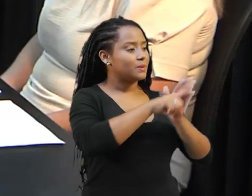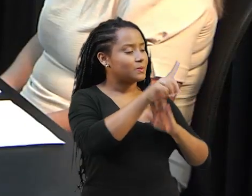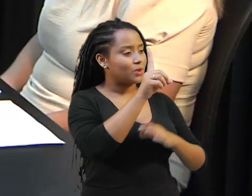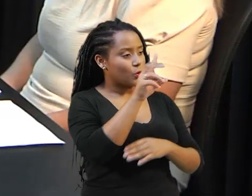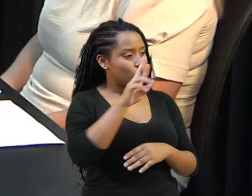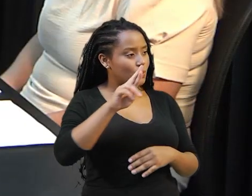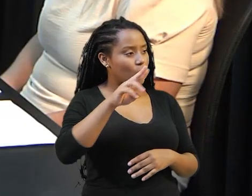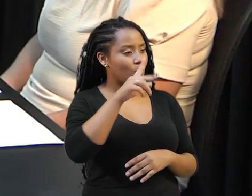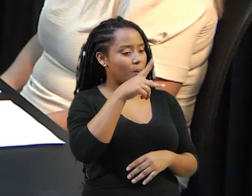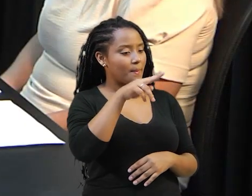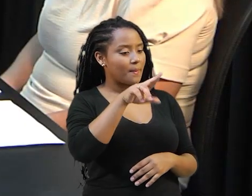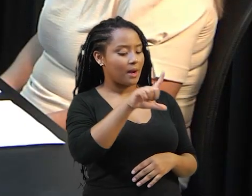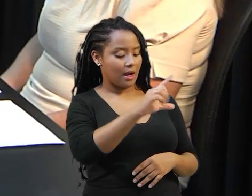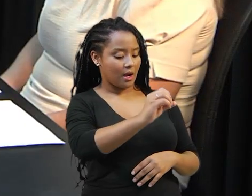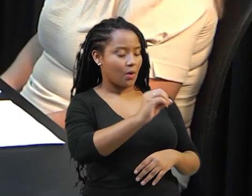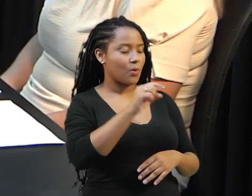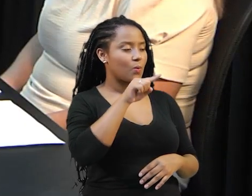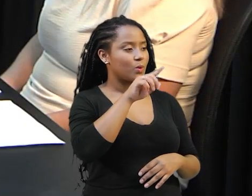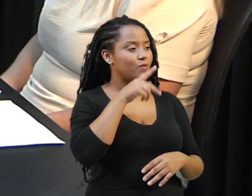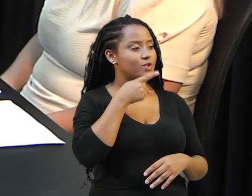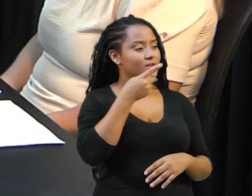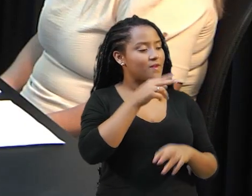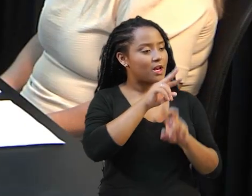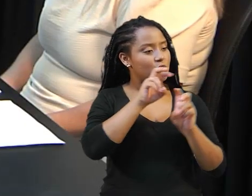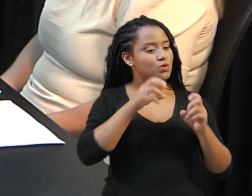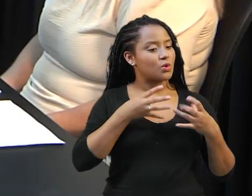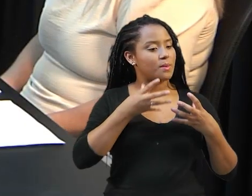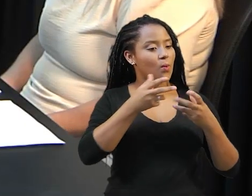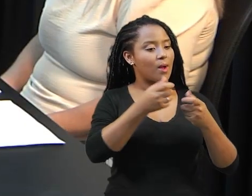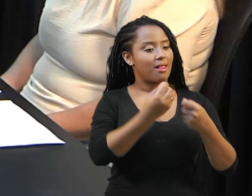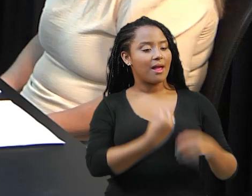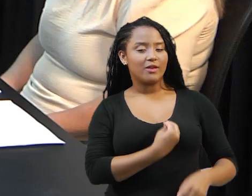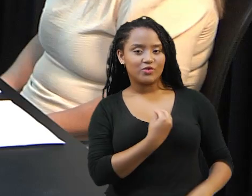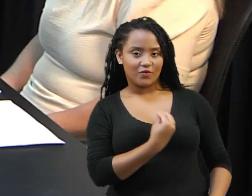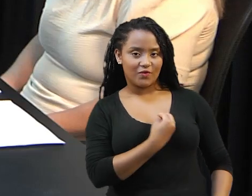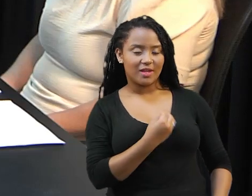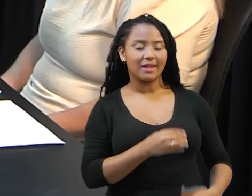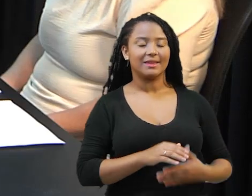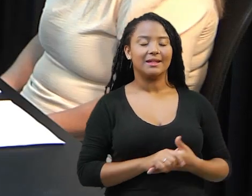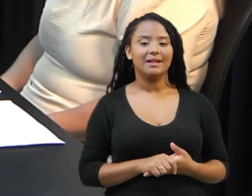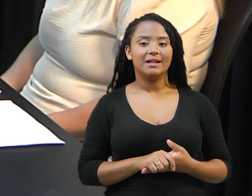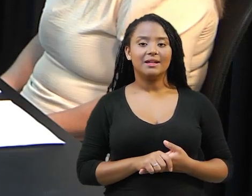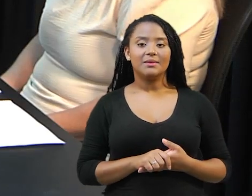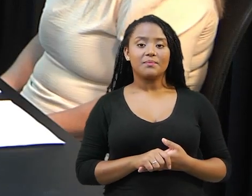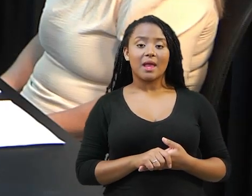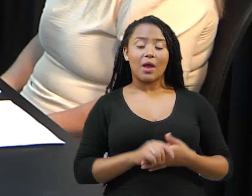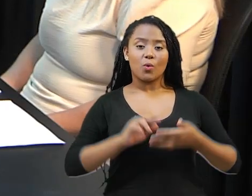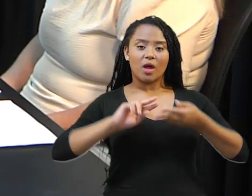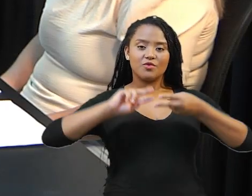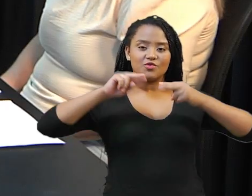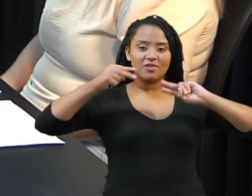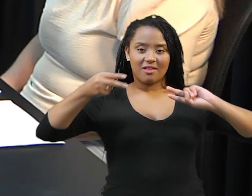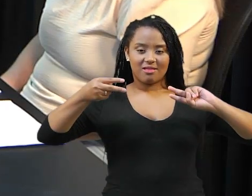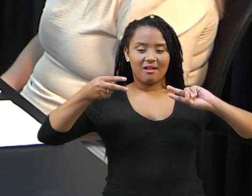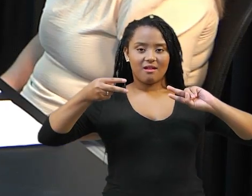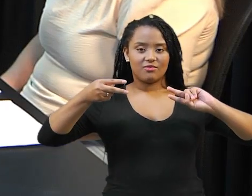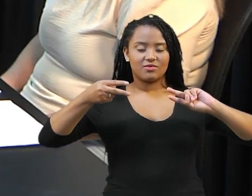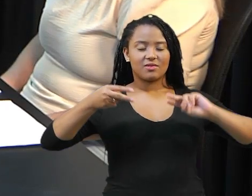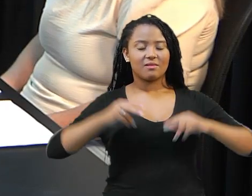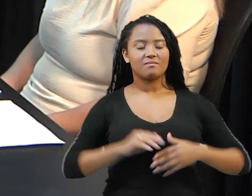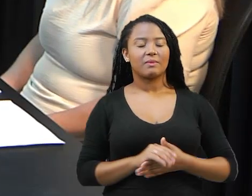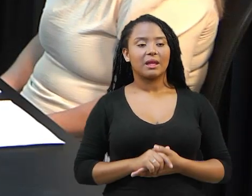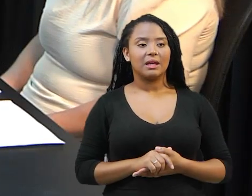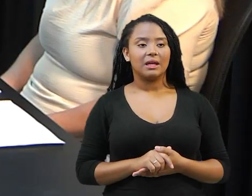Doutor Paulo, assim, quando você fala em qualidade de vida, os fatores genéticos,